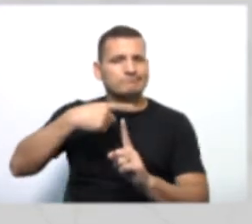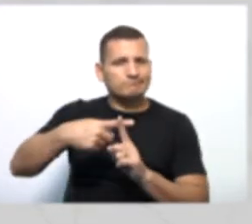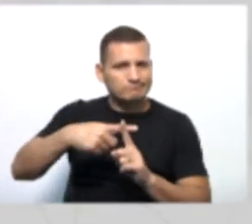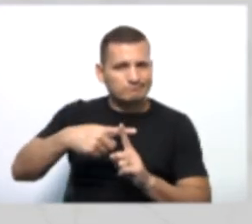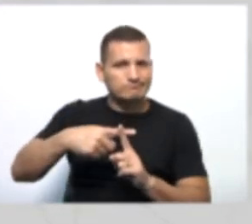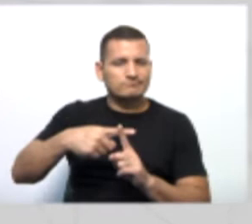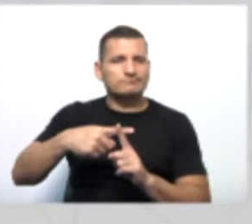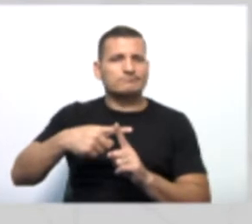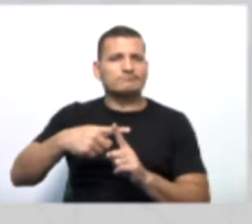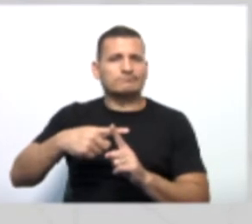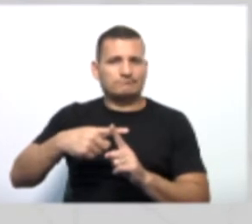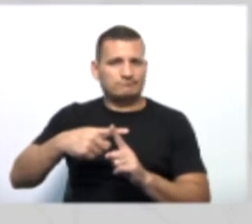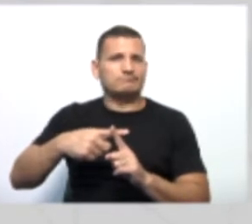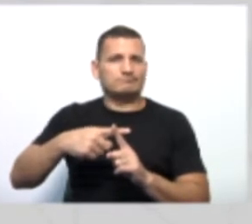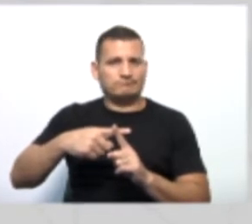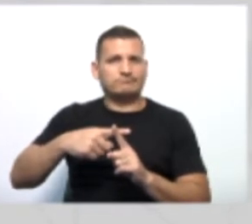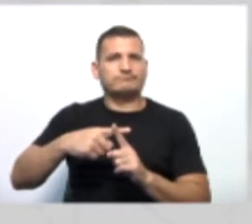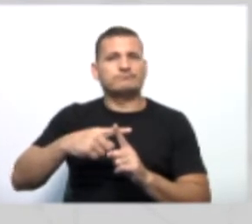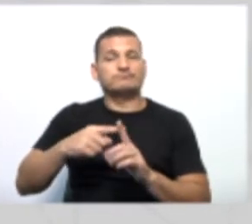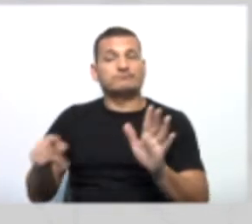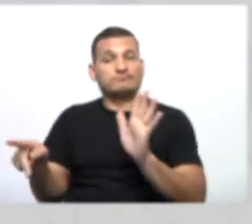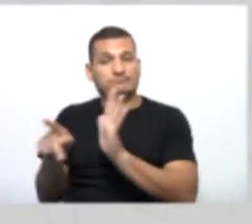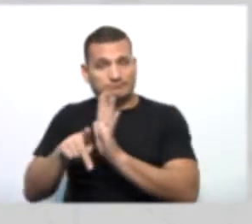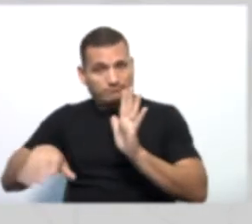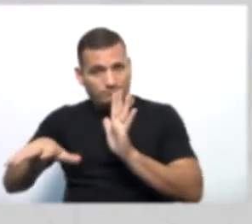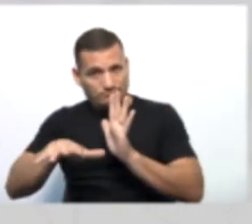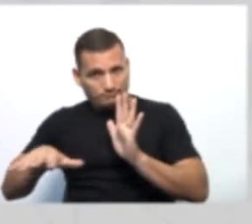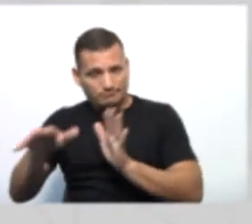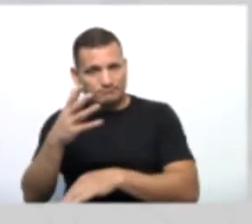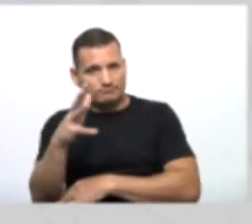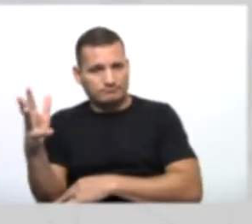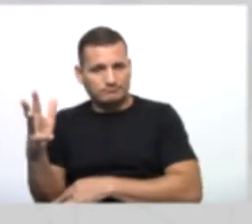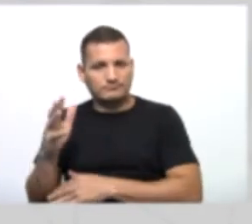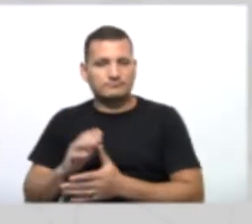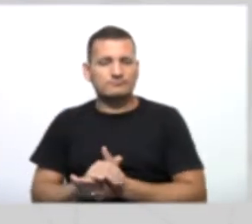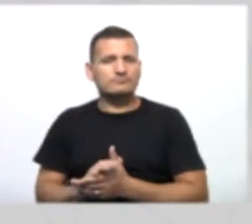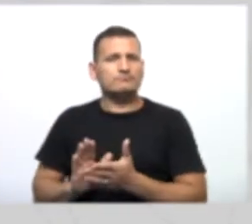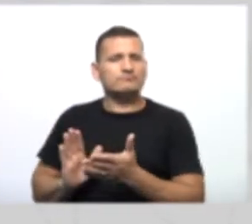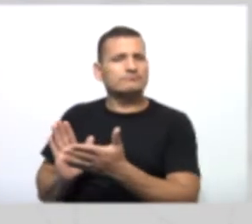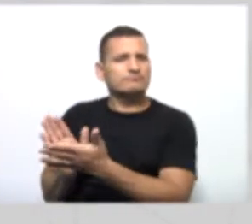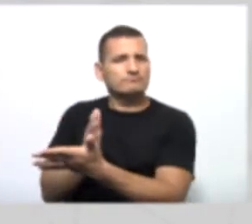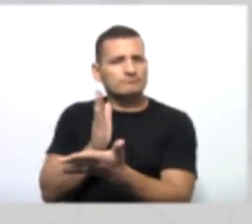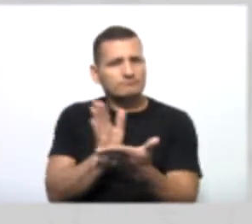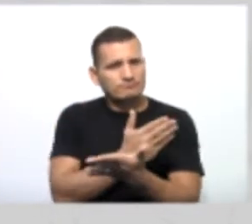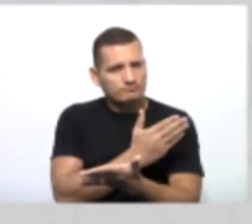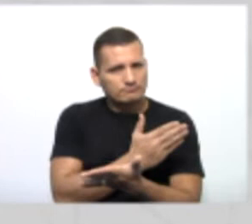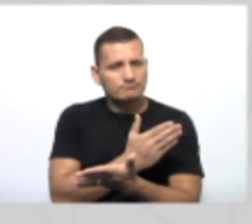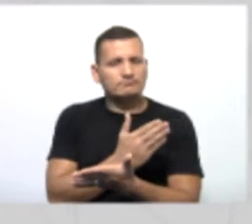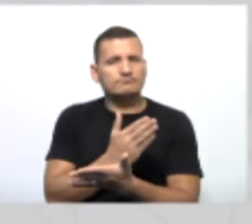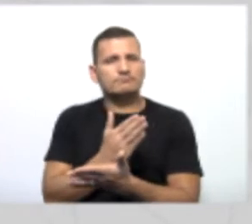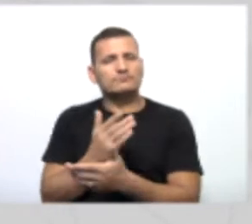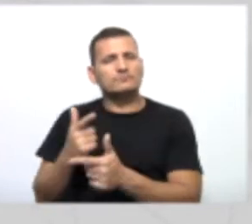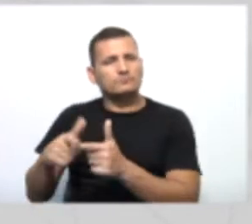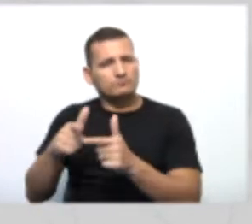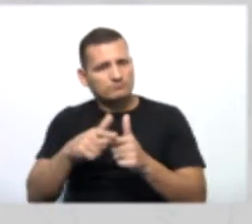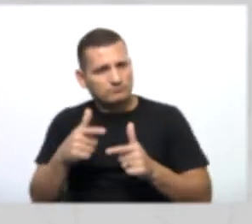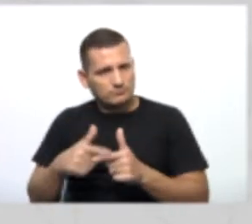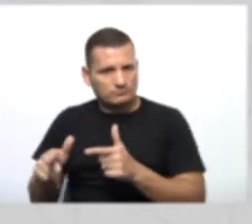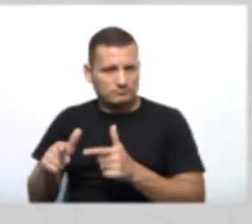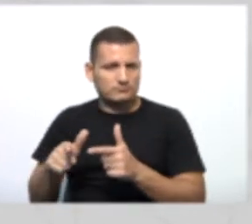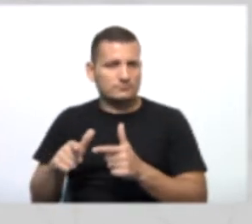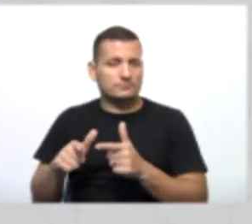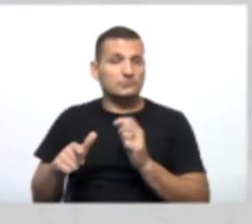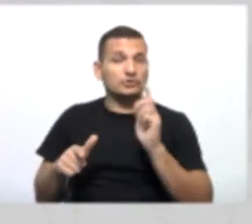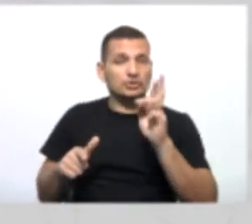positivos sobre o meio ambiente, reduzindo ou eliminando os danos ou problemas causados pelas ações do